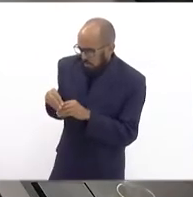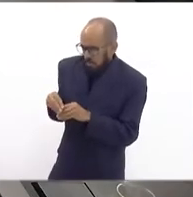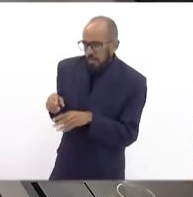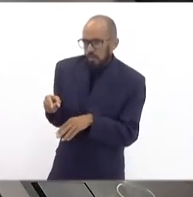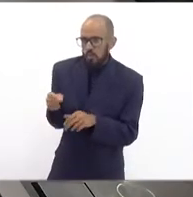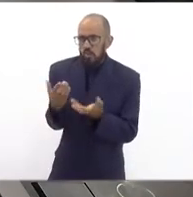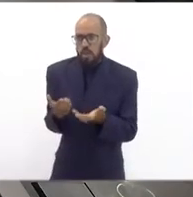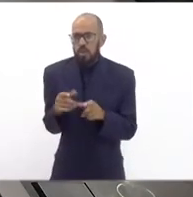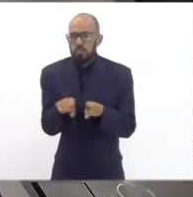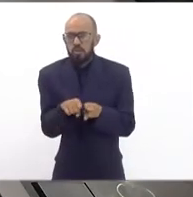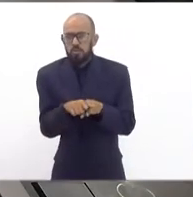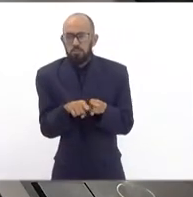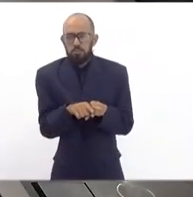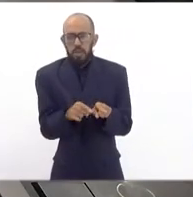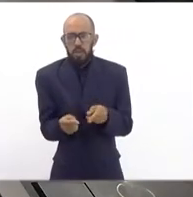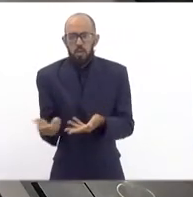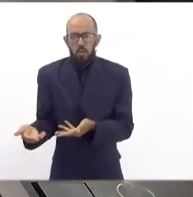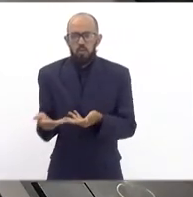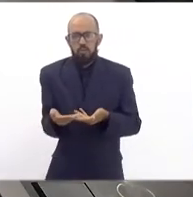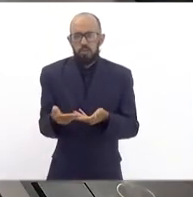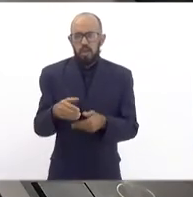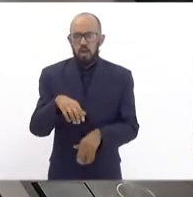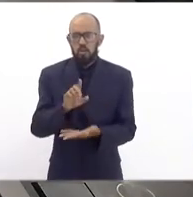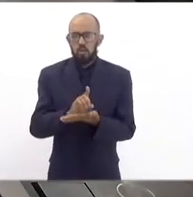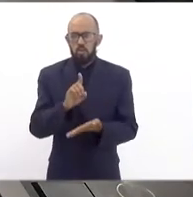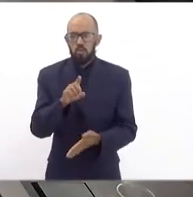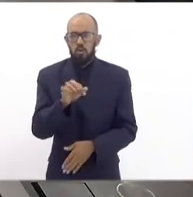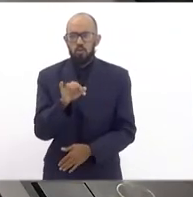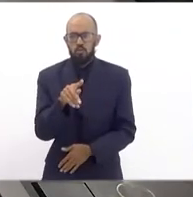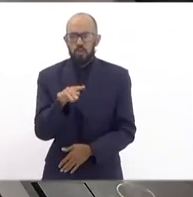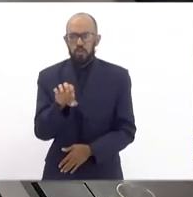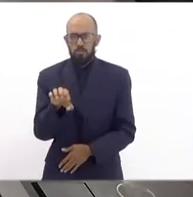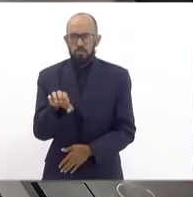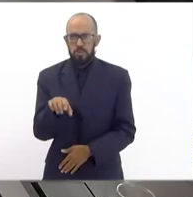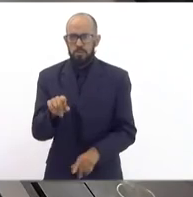o doutor Felipe para atenção para esse ponto.